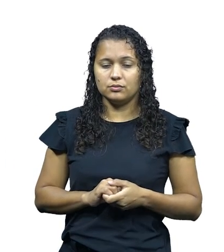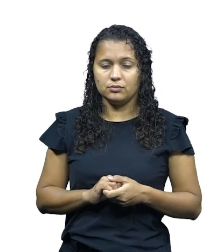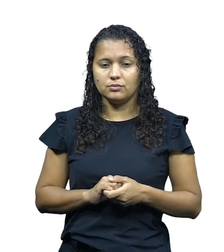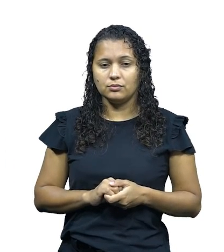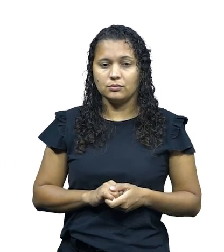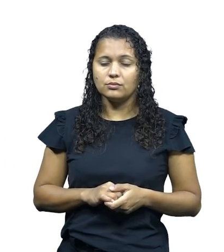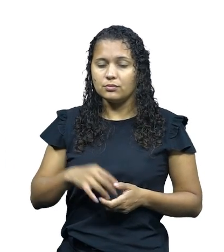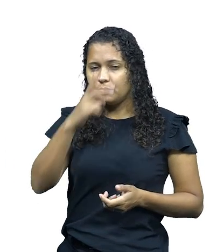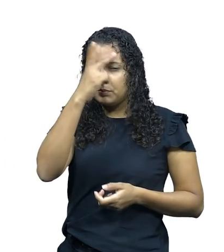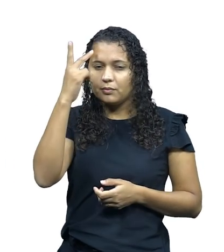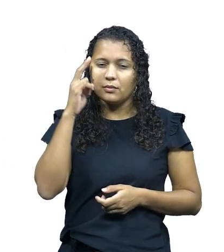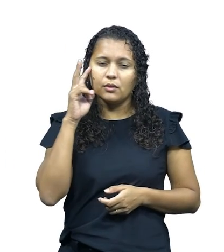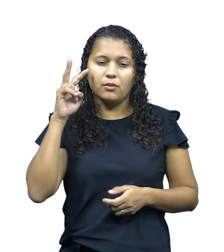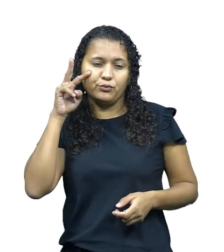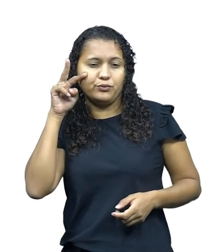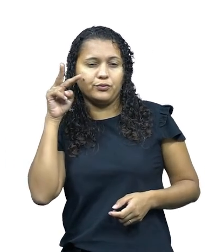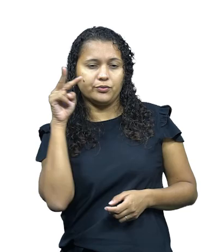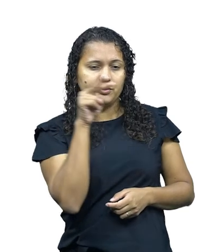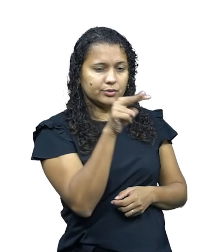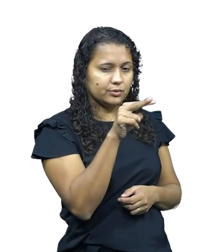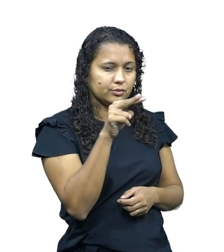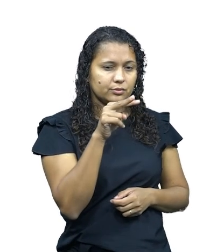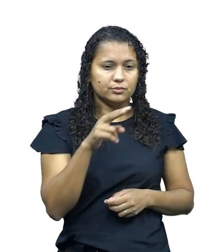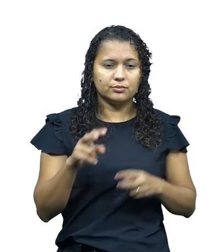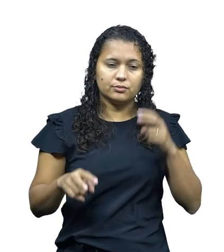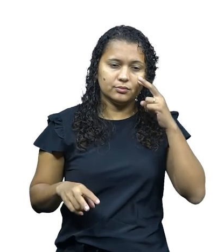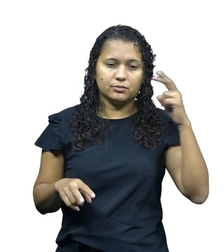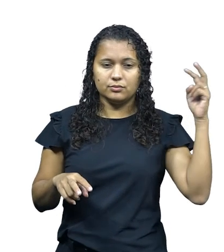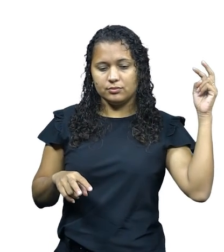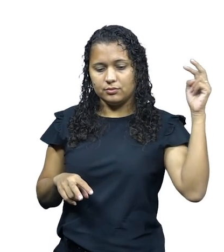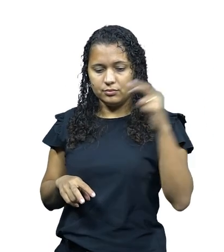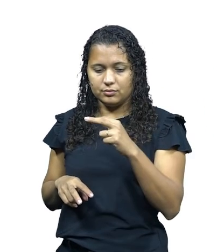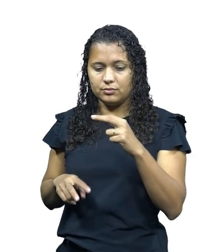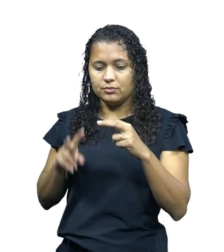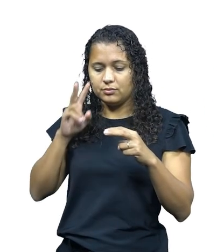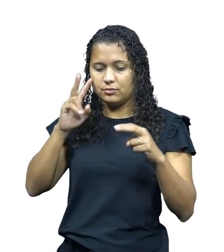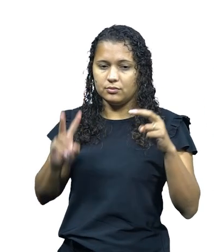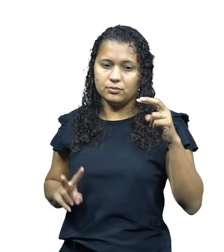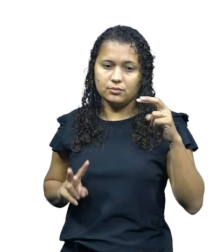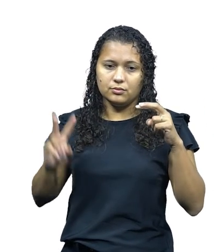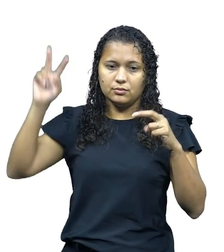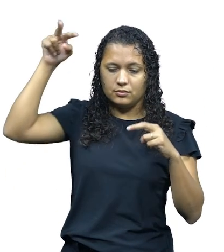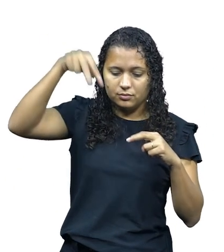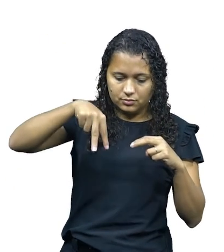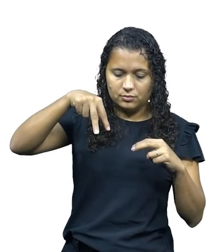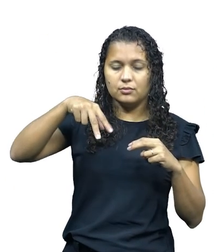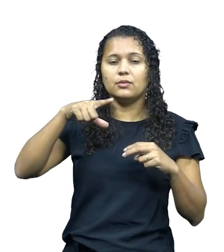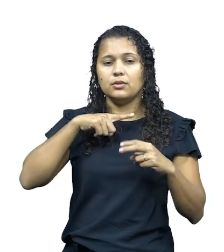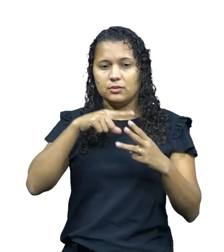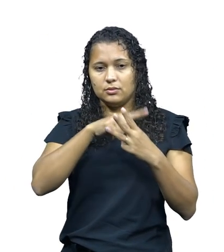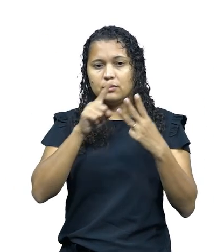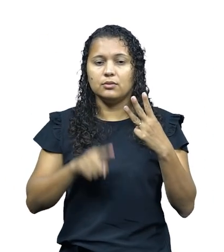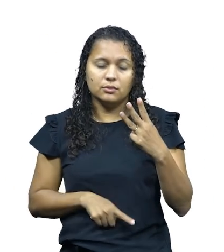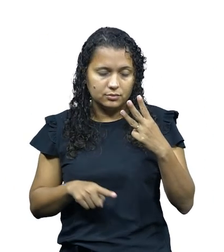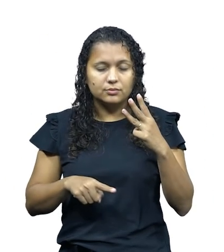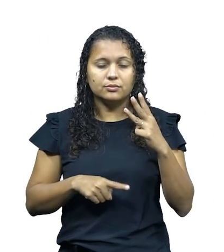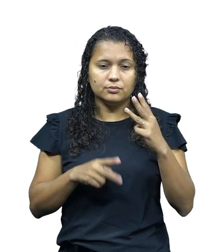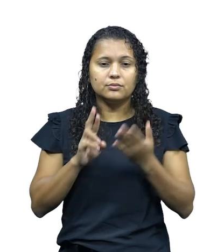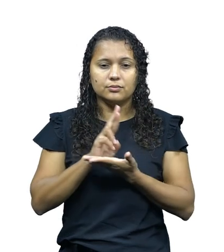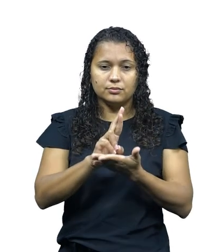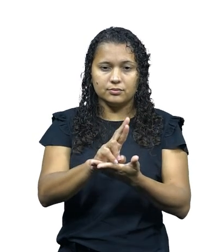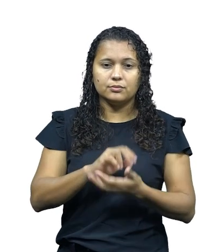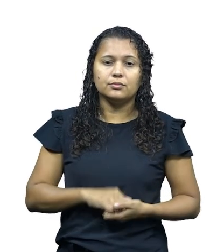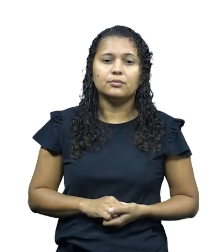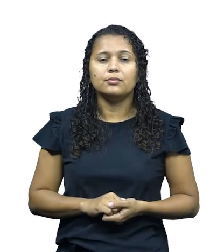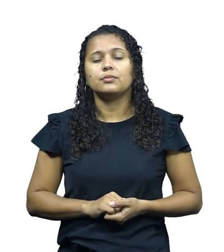vista frontal, que é aquela que o nosso observador está de frente para o objeto. Então, como vocês podem estar observando na imagem, tem as